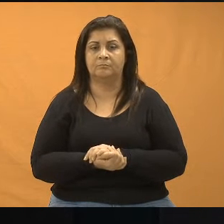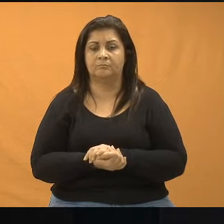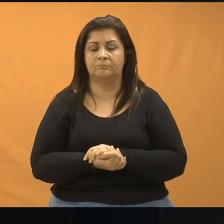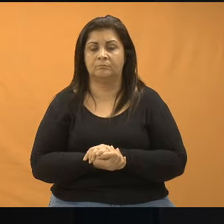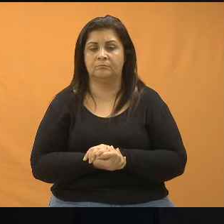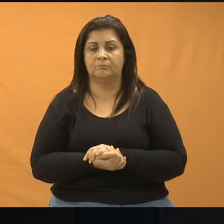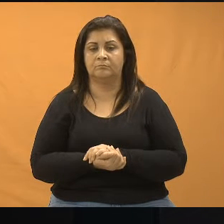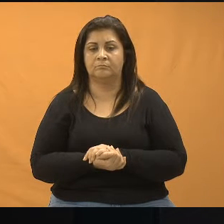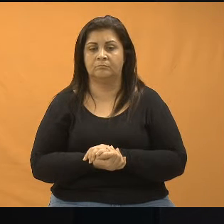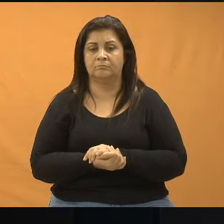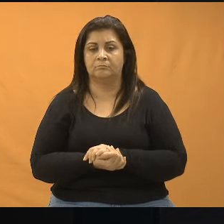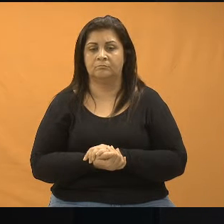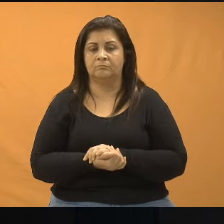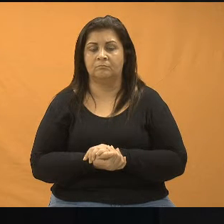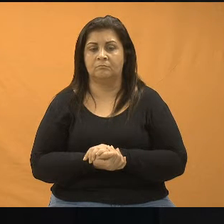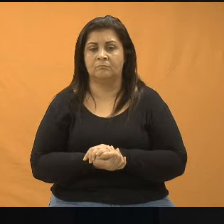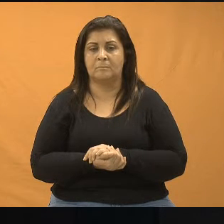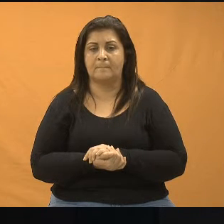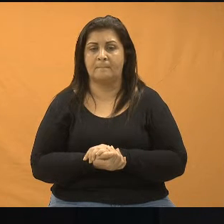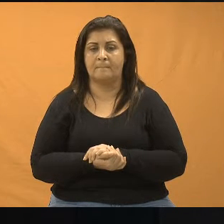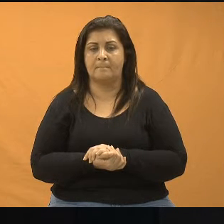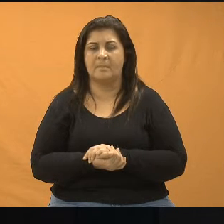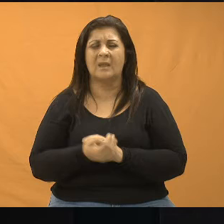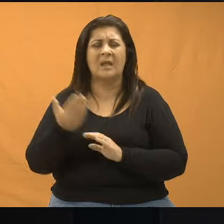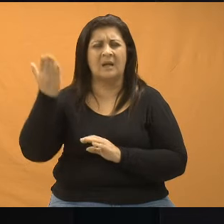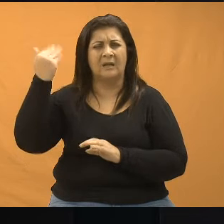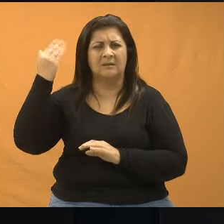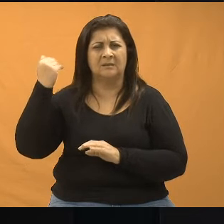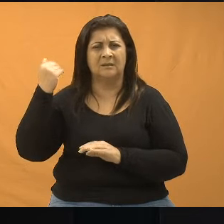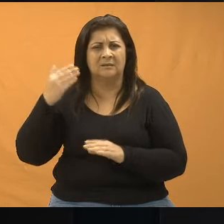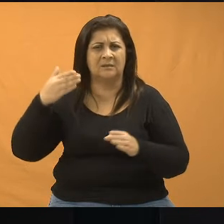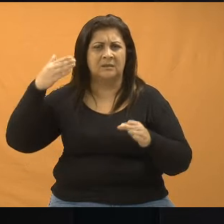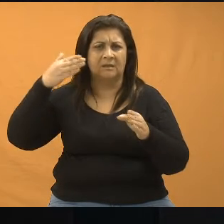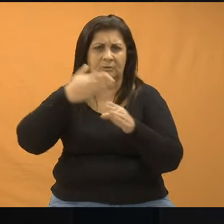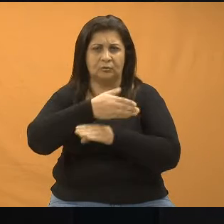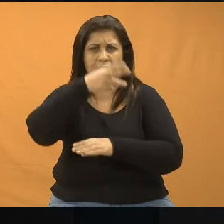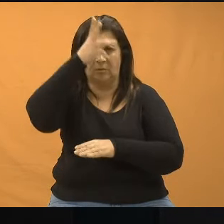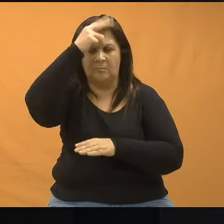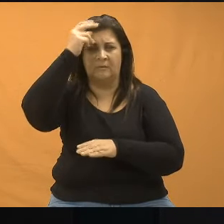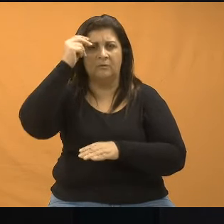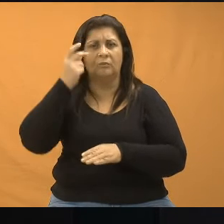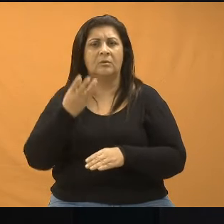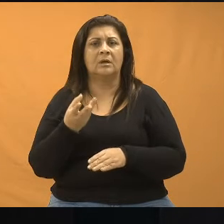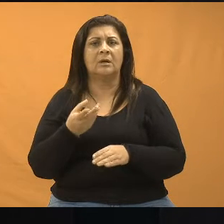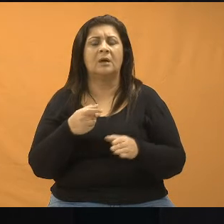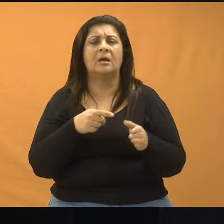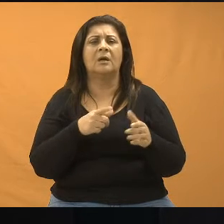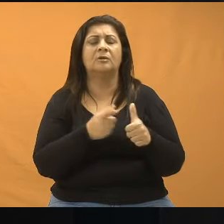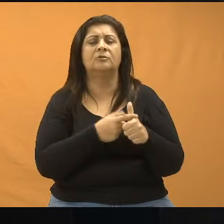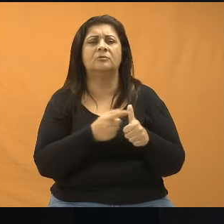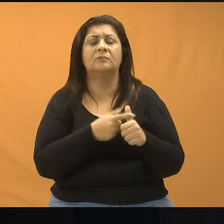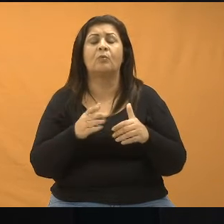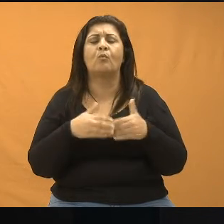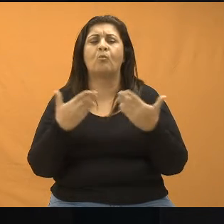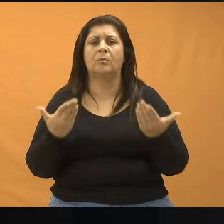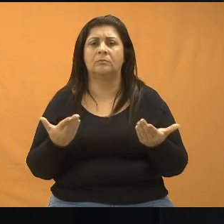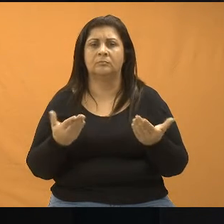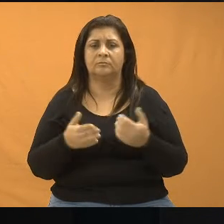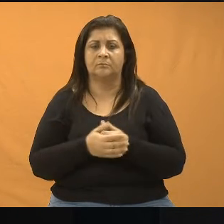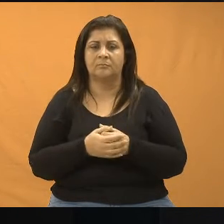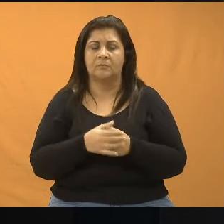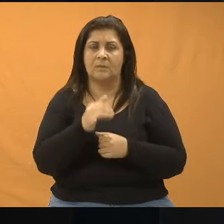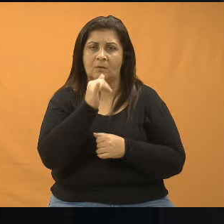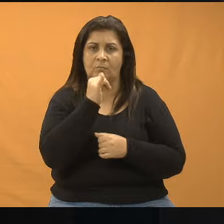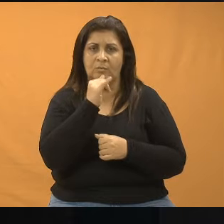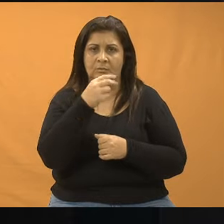Quando houve a intervenção, de quanto era a dívida? E em 2017, por